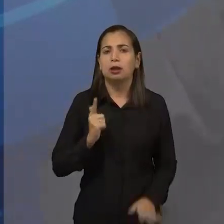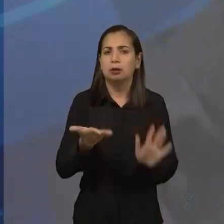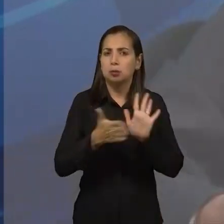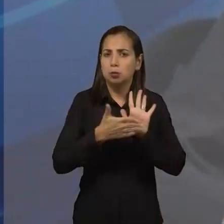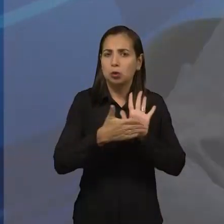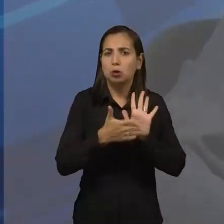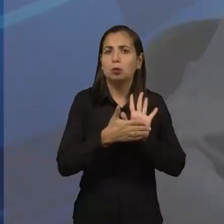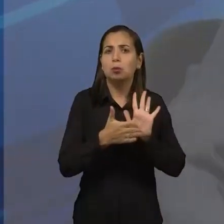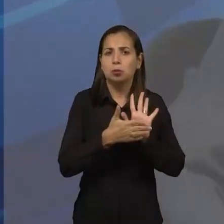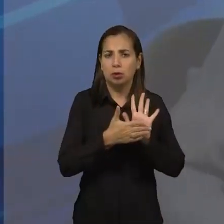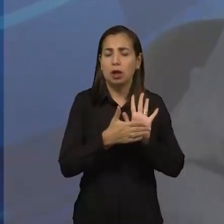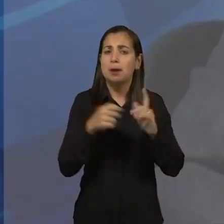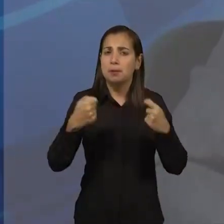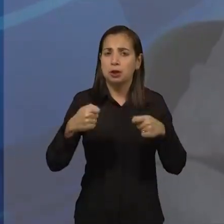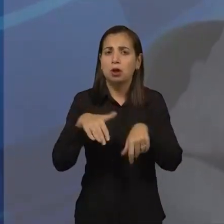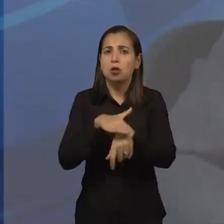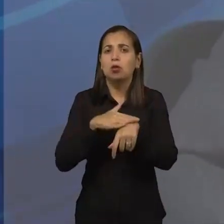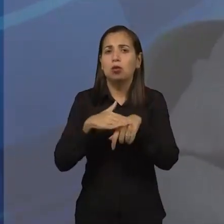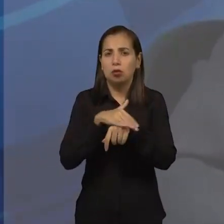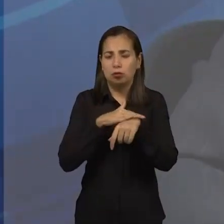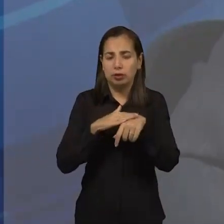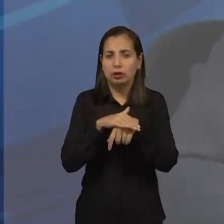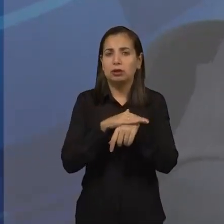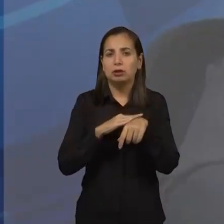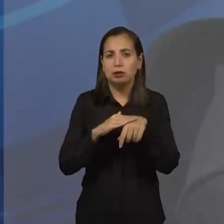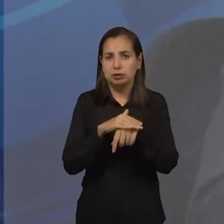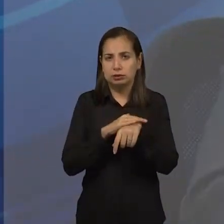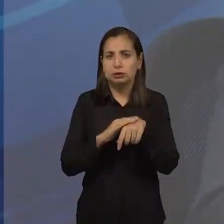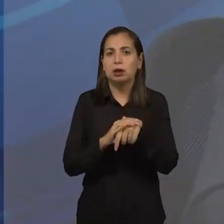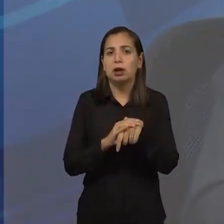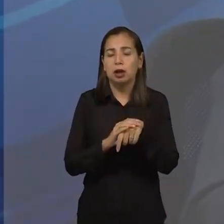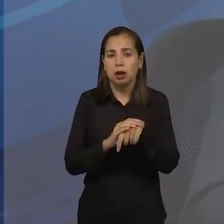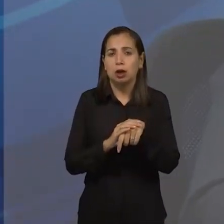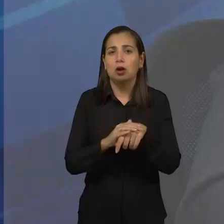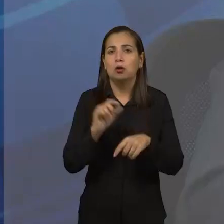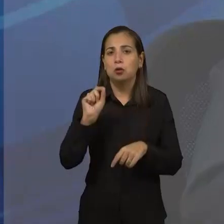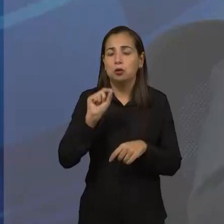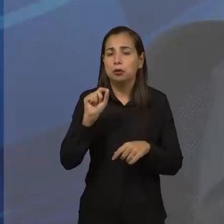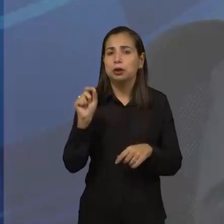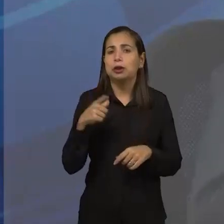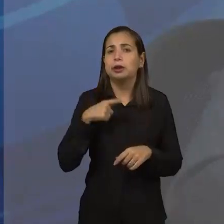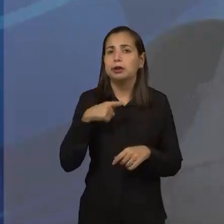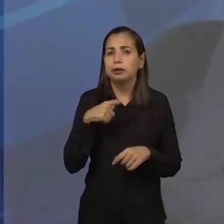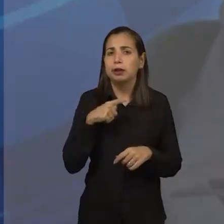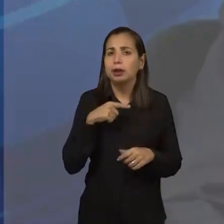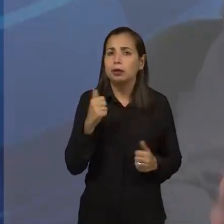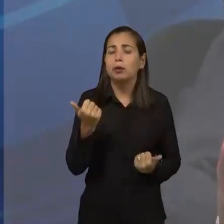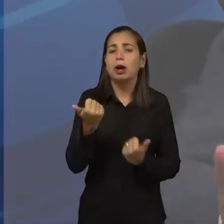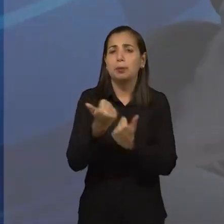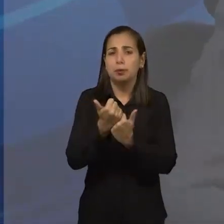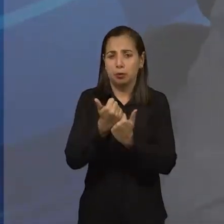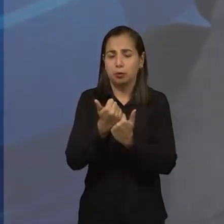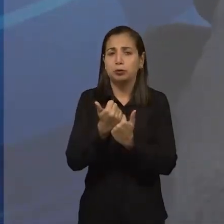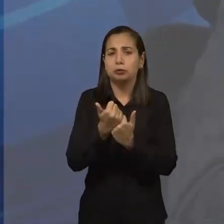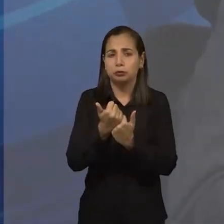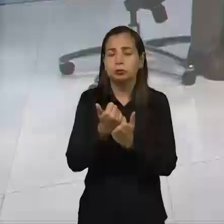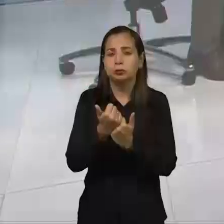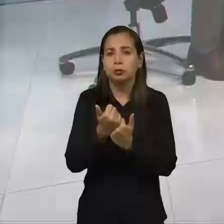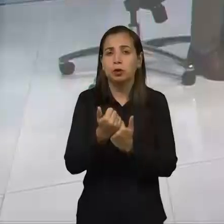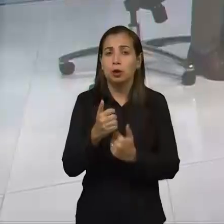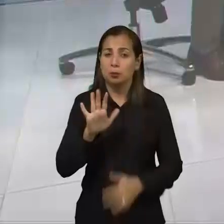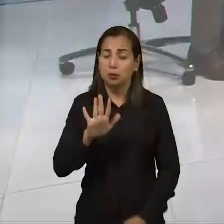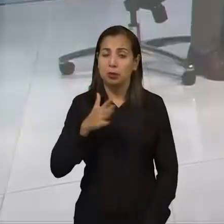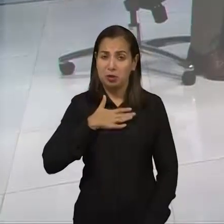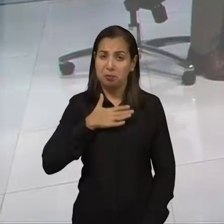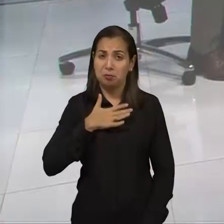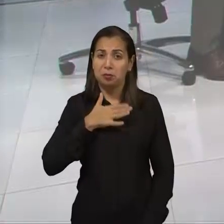propuser isso. Eu acho que ele tem que conversar com... Vai ser encarado como censor. Vai ser encarado como censor, com uma censura intromissão. imprensa. Eu creio, óbvio, que não há, na minha